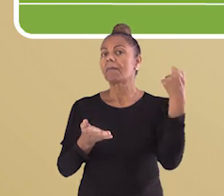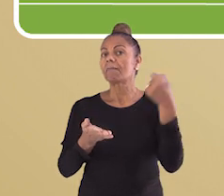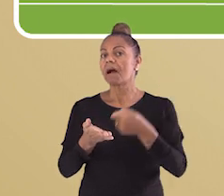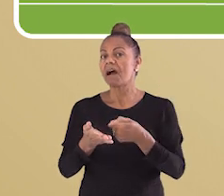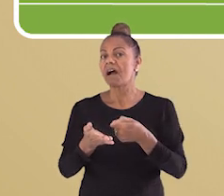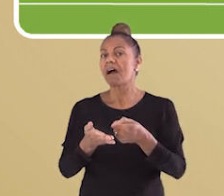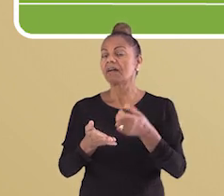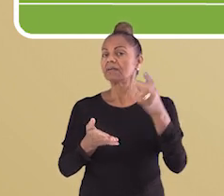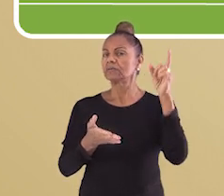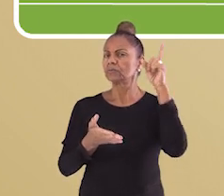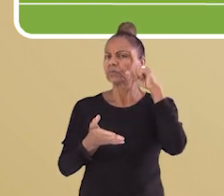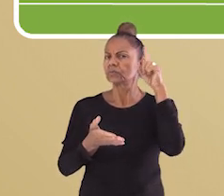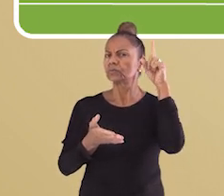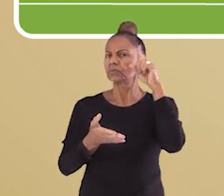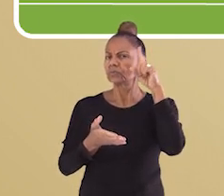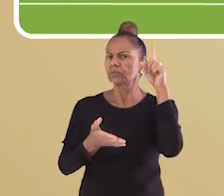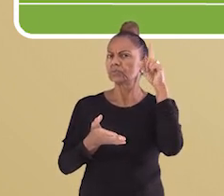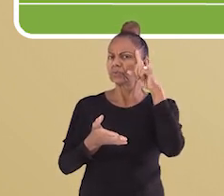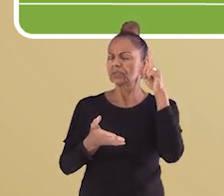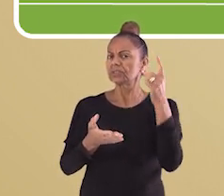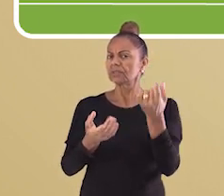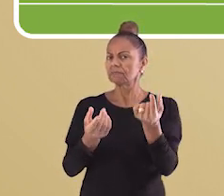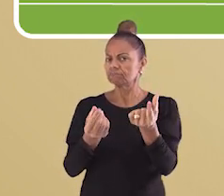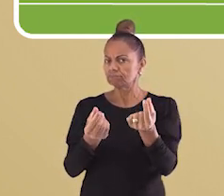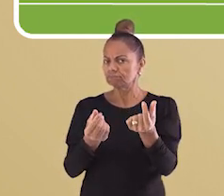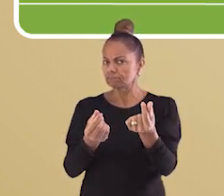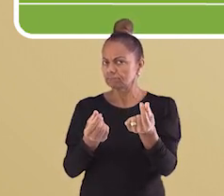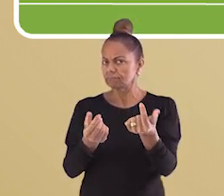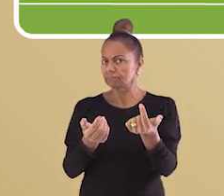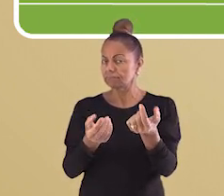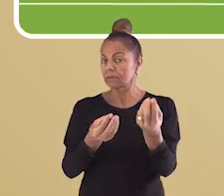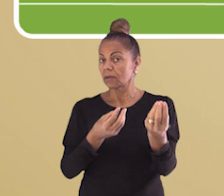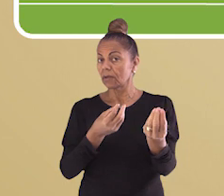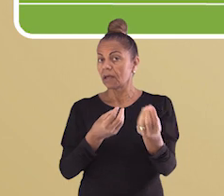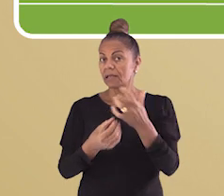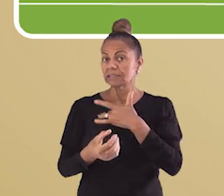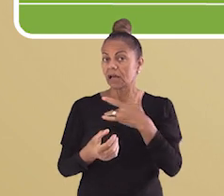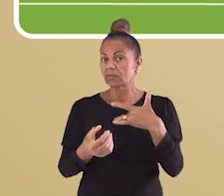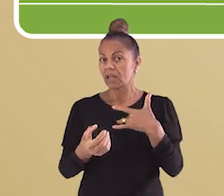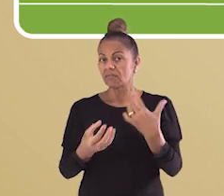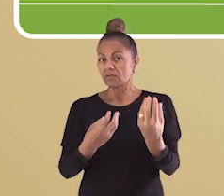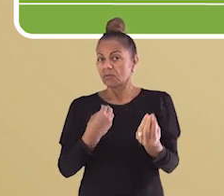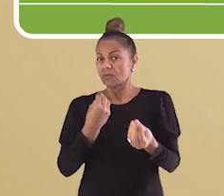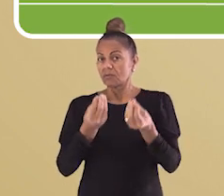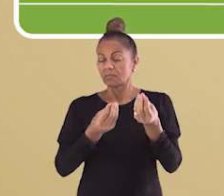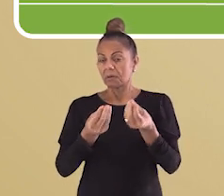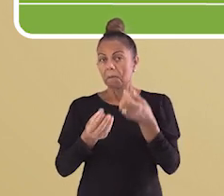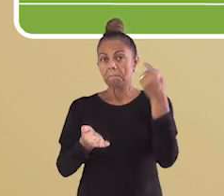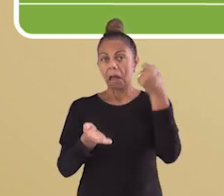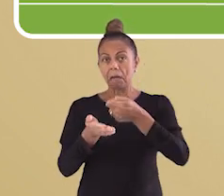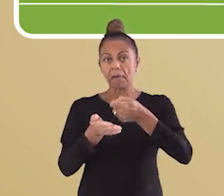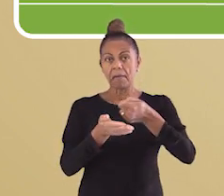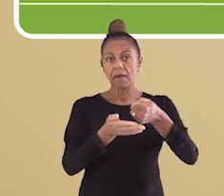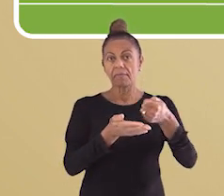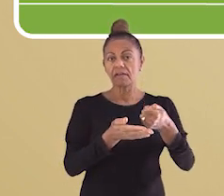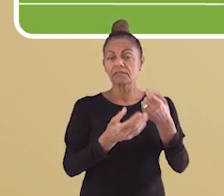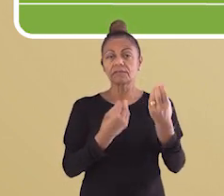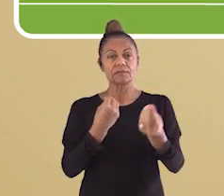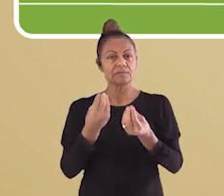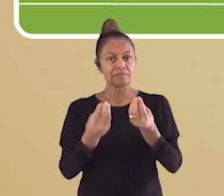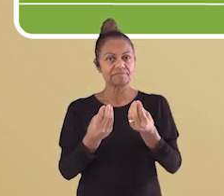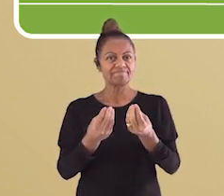né? A alimentação diária exigiria muito financeiramente da gente? Seria viável? Teria muitos